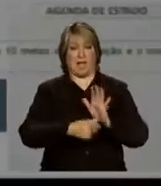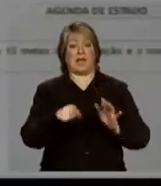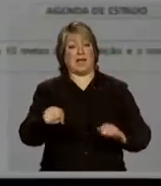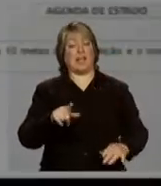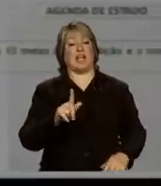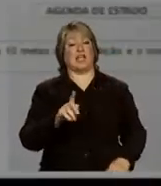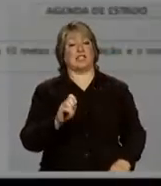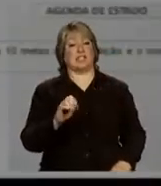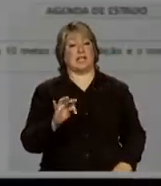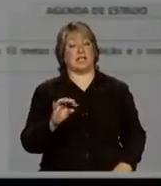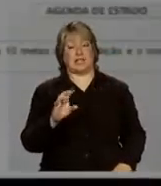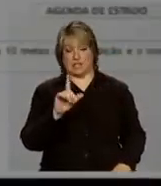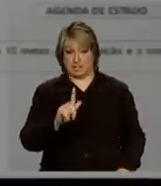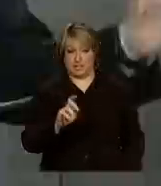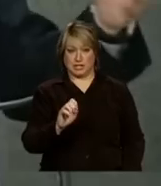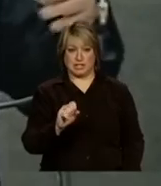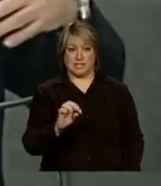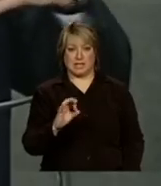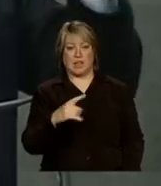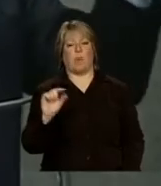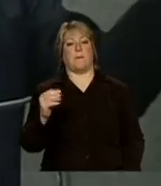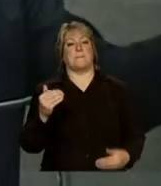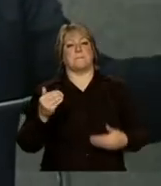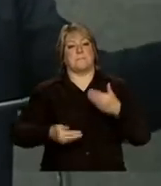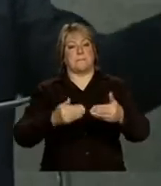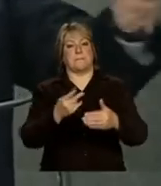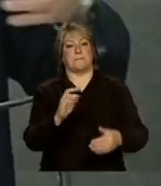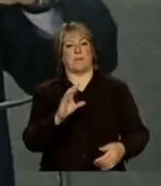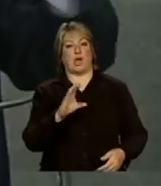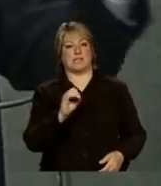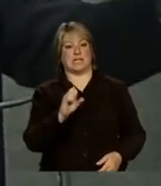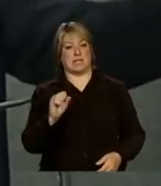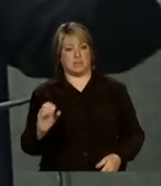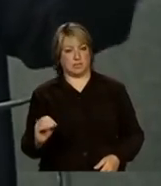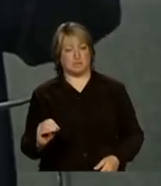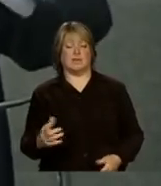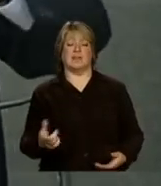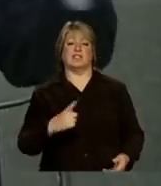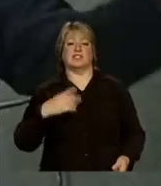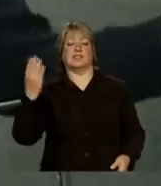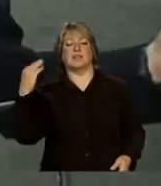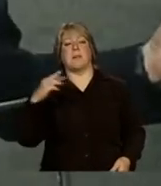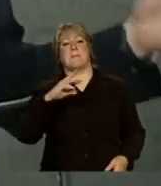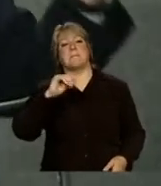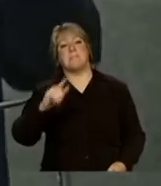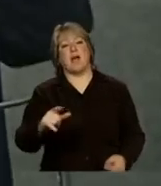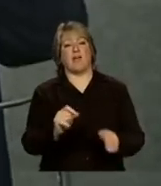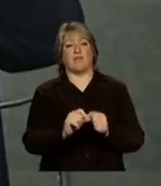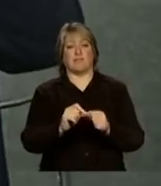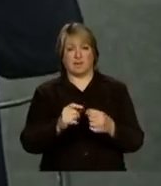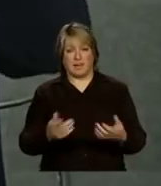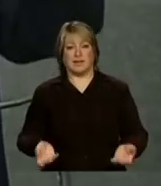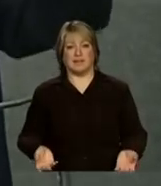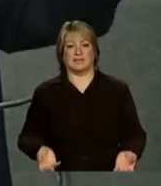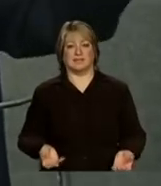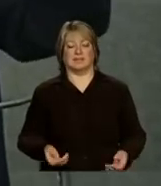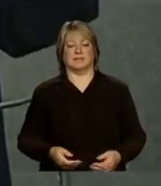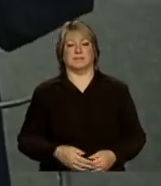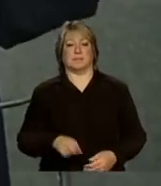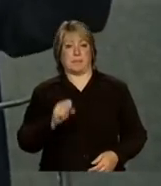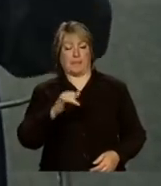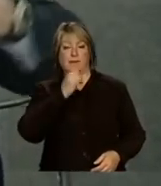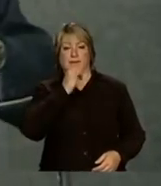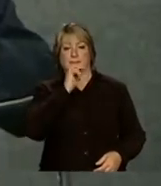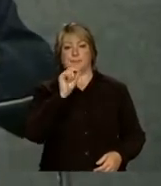Processos Tá certo lógo que são processos que eram extremamente mal conduzidos tá certo e se pega